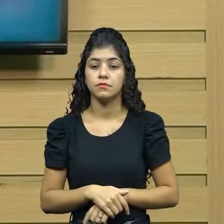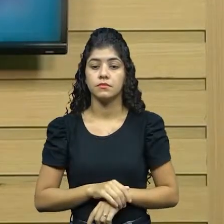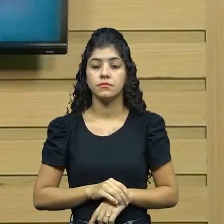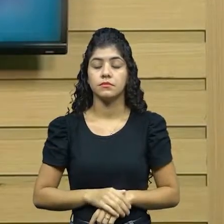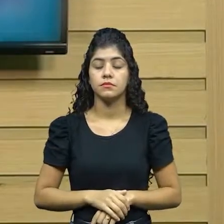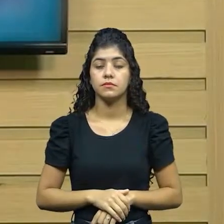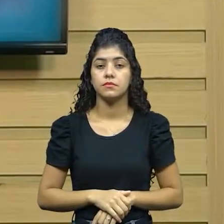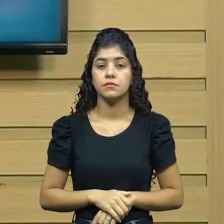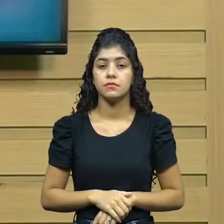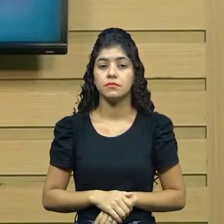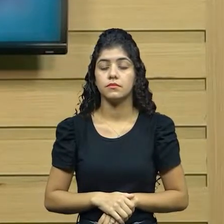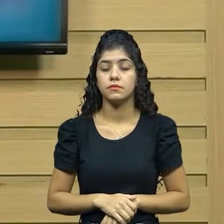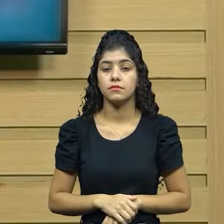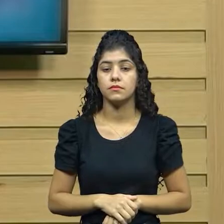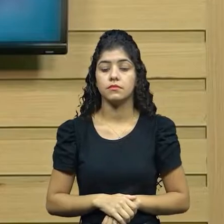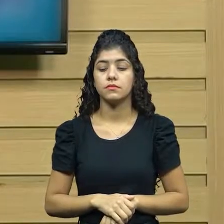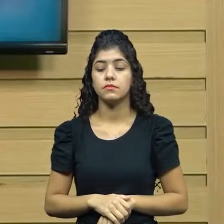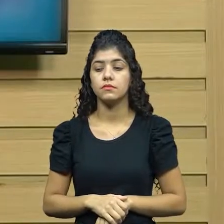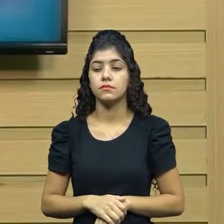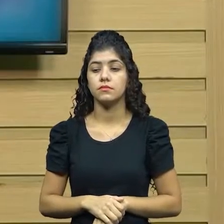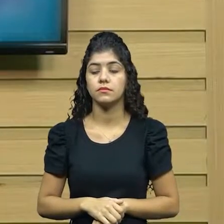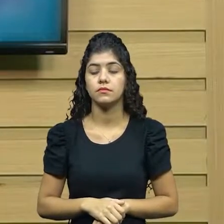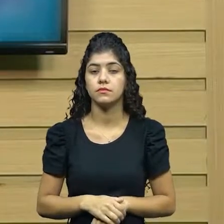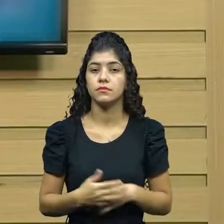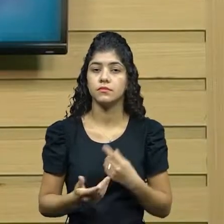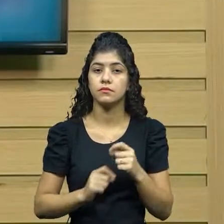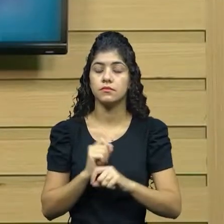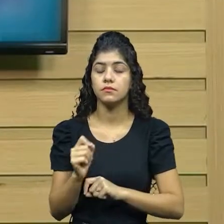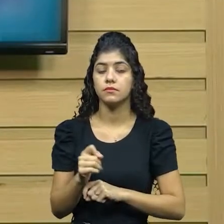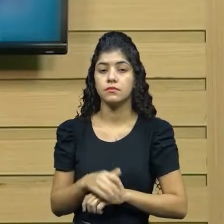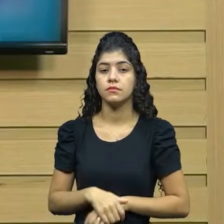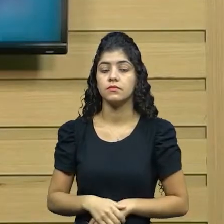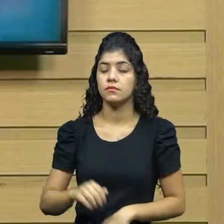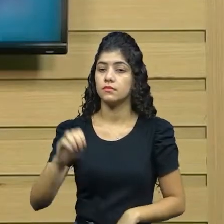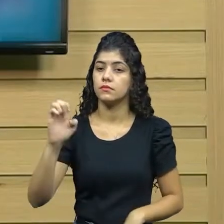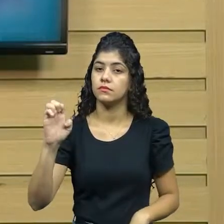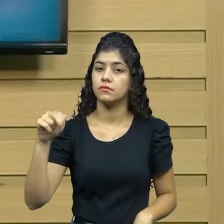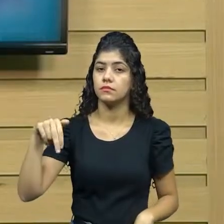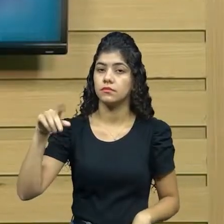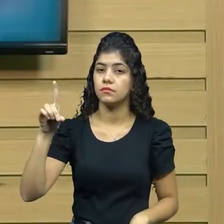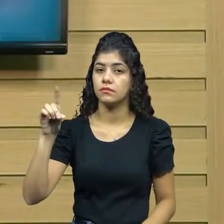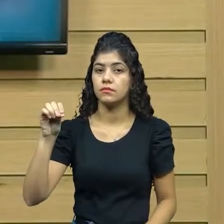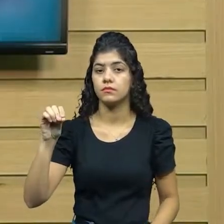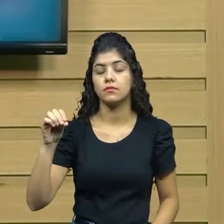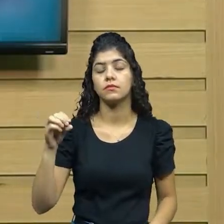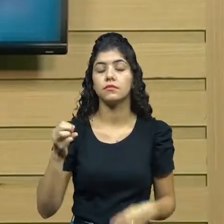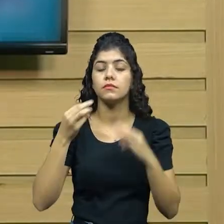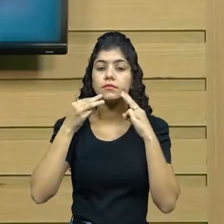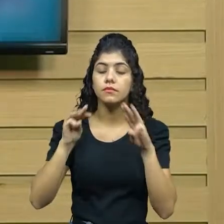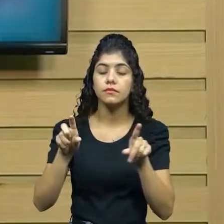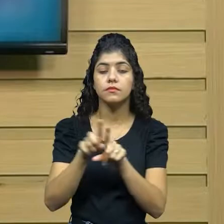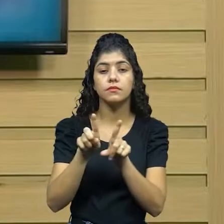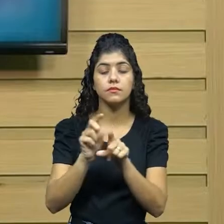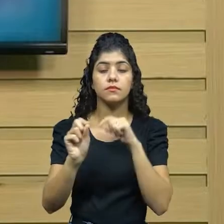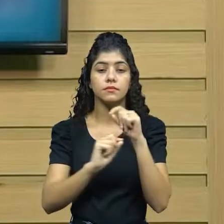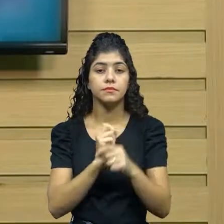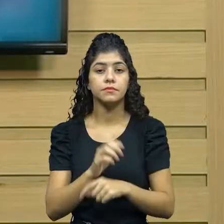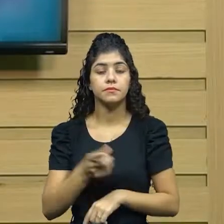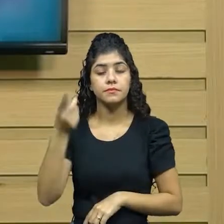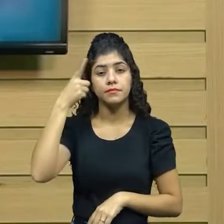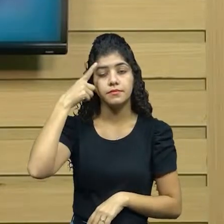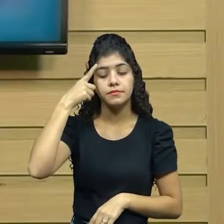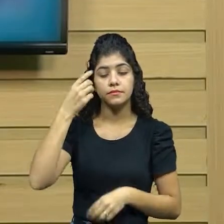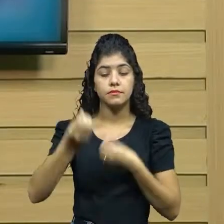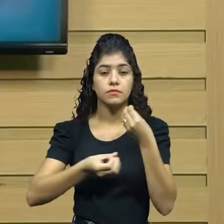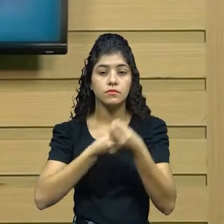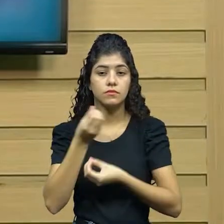são participantes. Então, o endomarketing nada mais, nada menos do que essa ideia de como é que